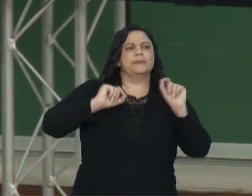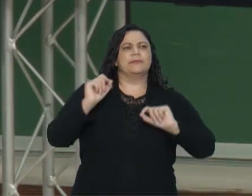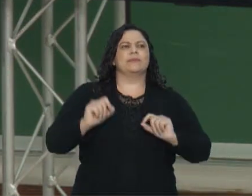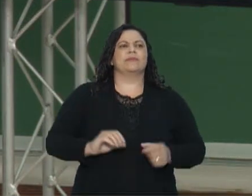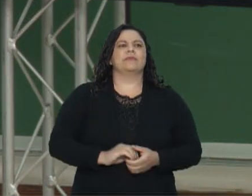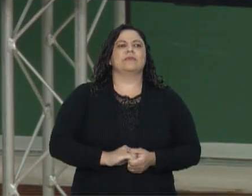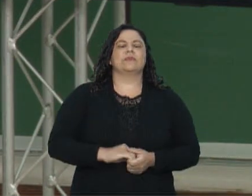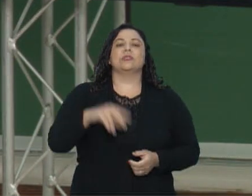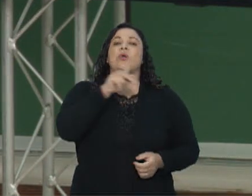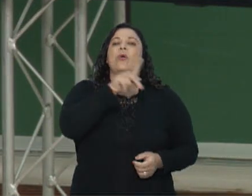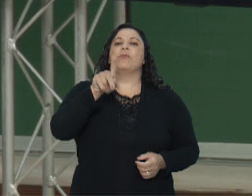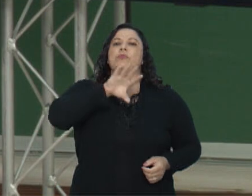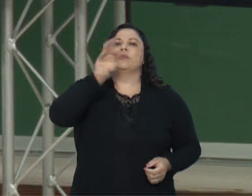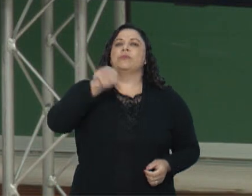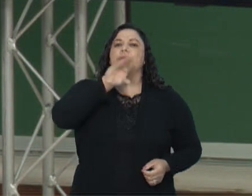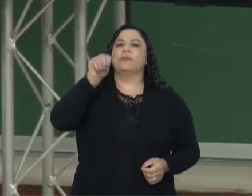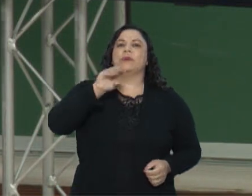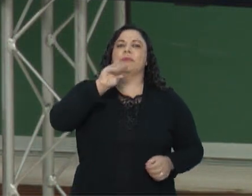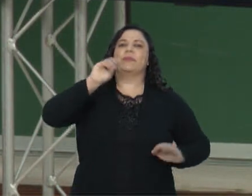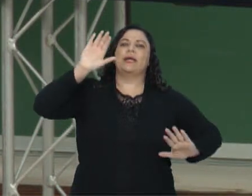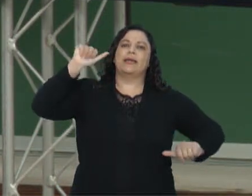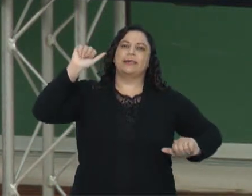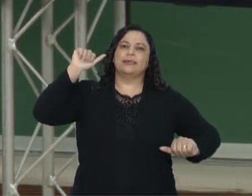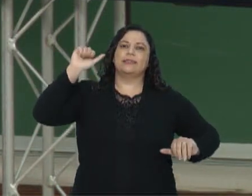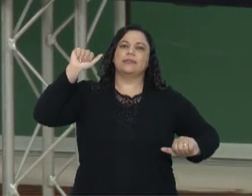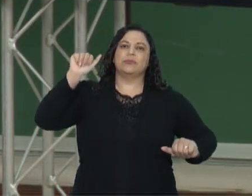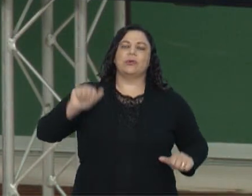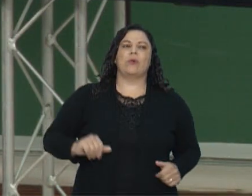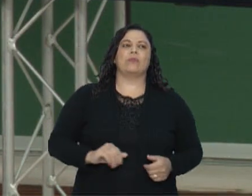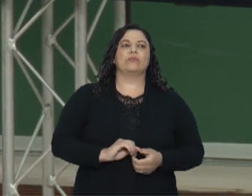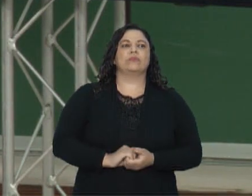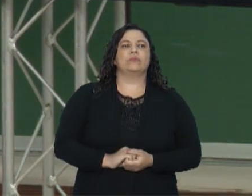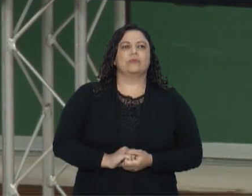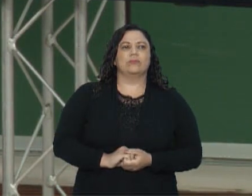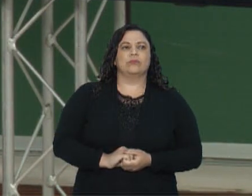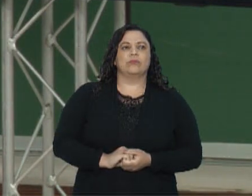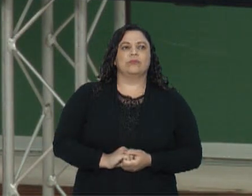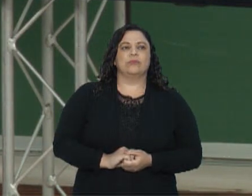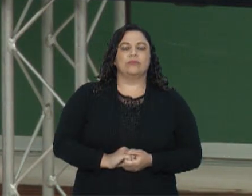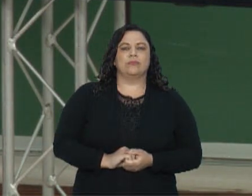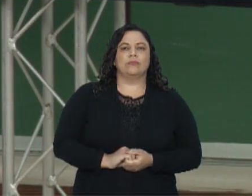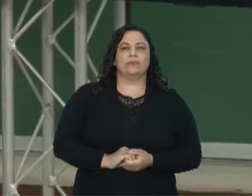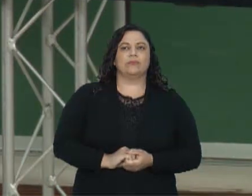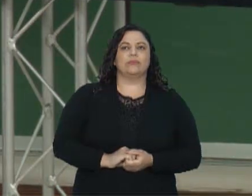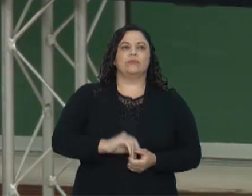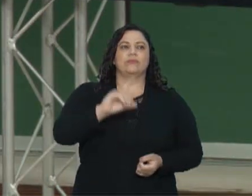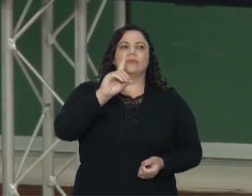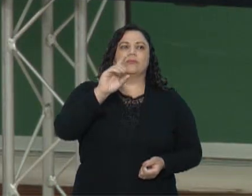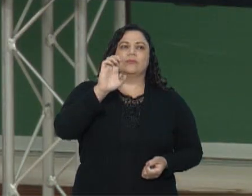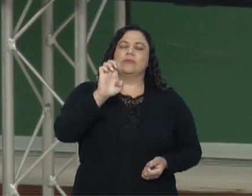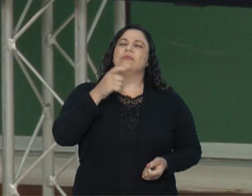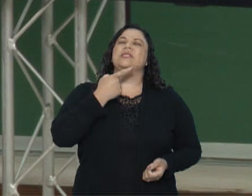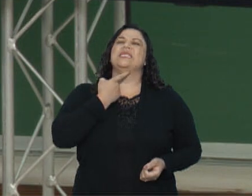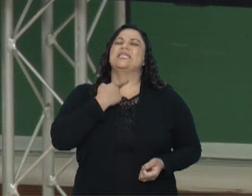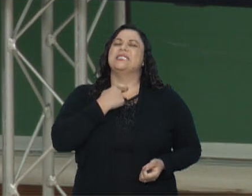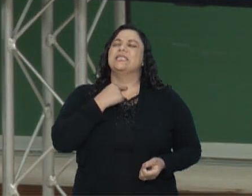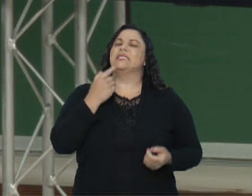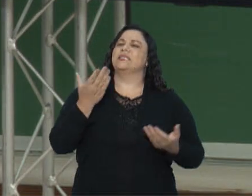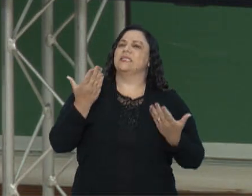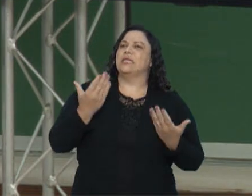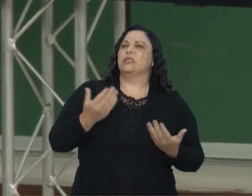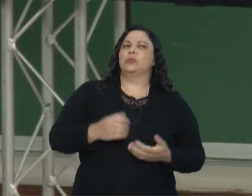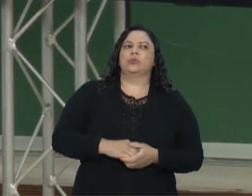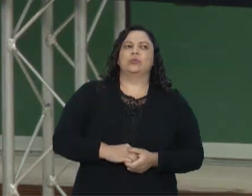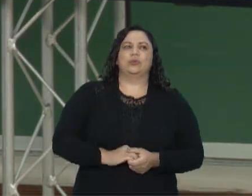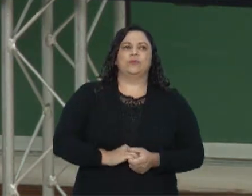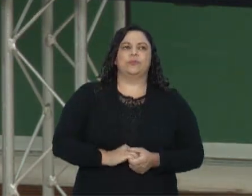mais tonto, mais bobo, de lo que he sido. E expressar desejos, os desejos, desearia contemplar